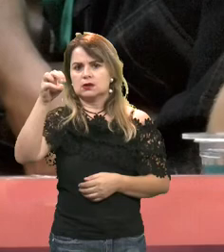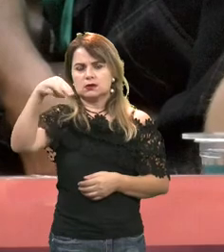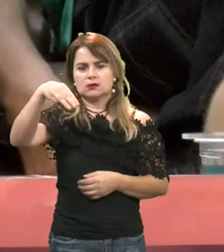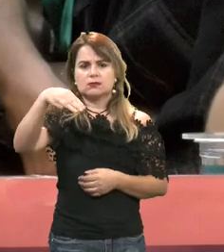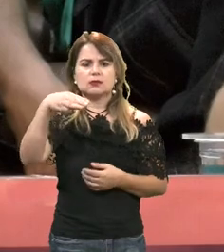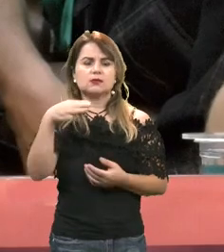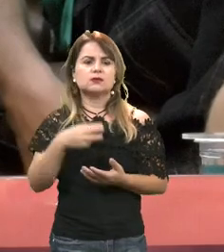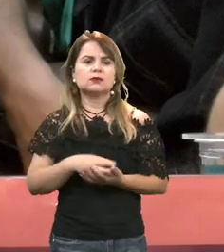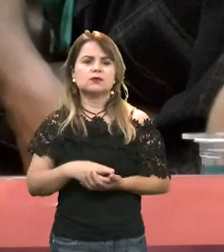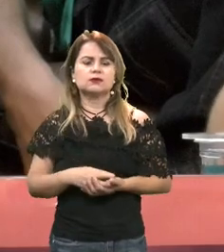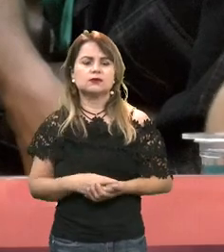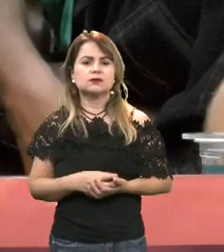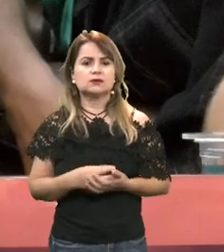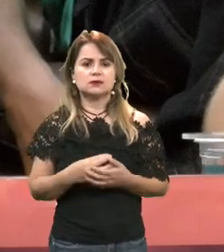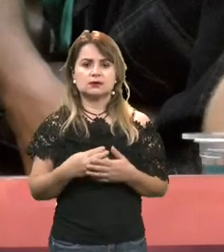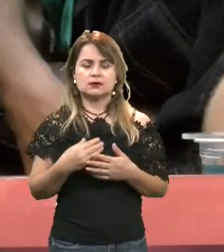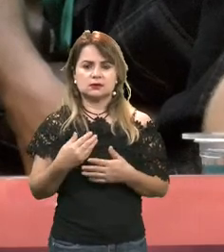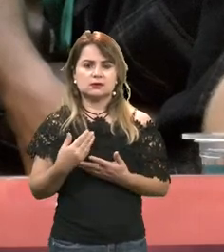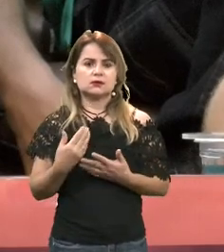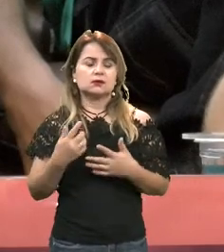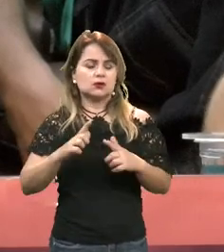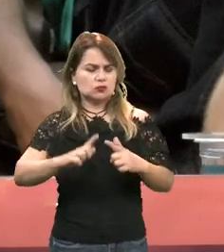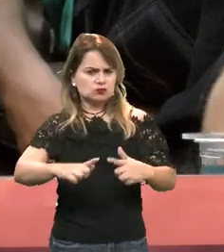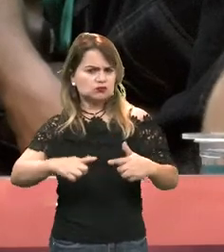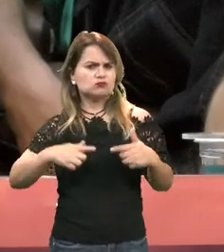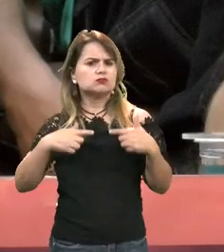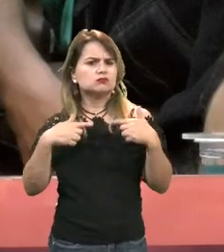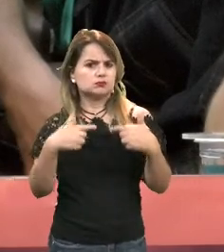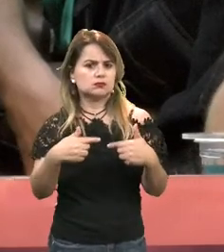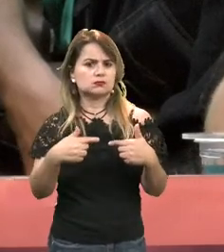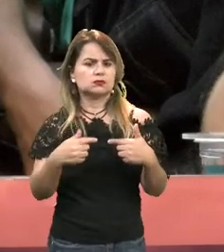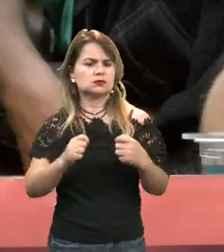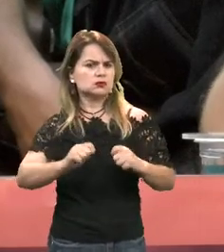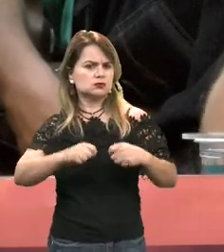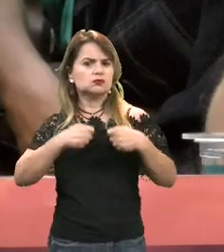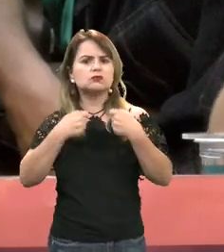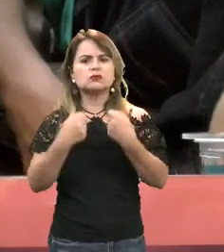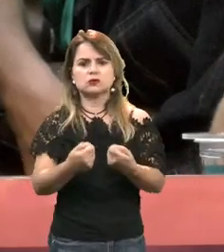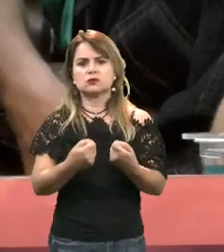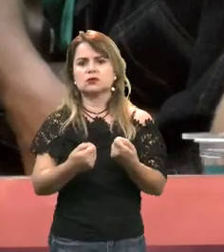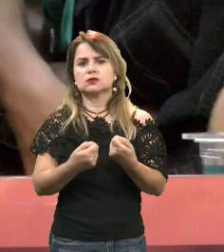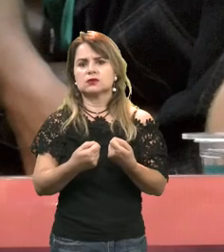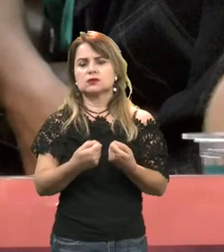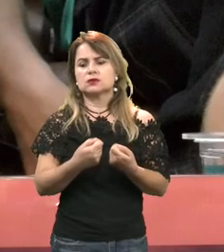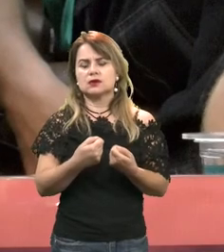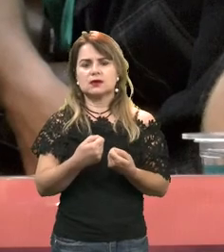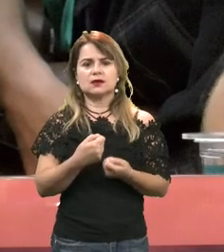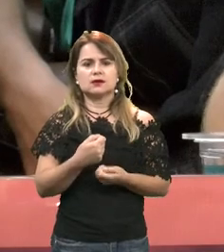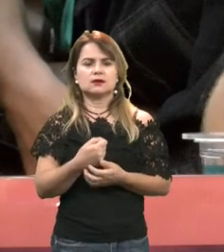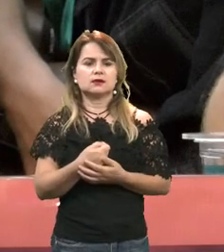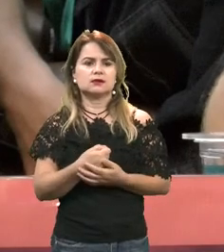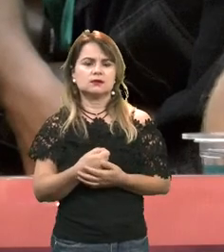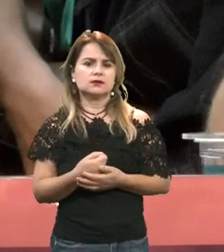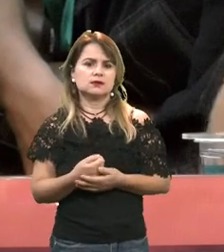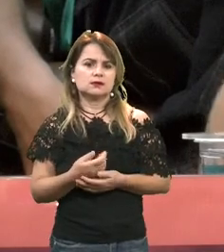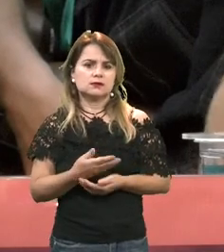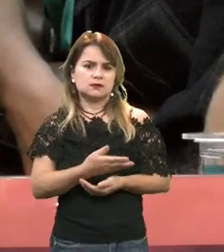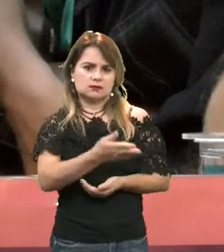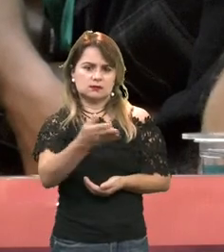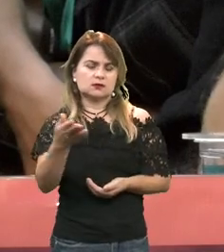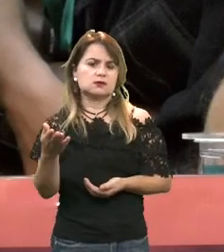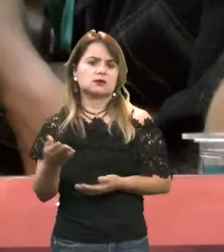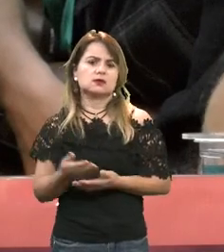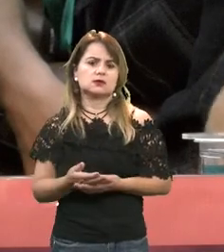depois dessa luta que vocês empreenderam por conta dos seus filhos, vocês são exemplos